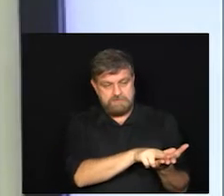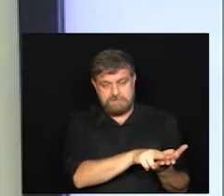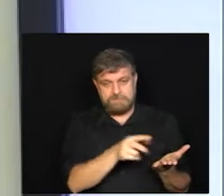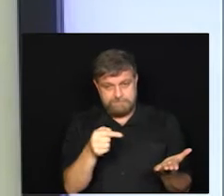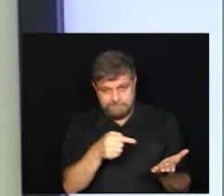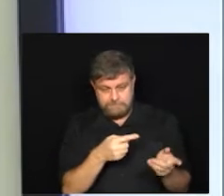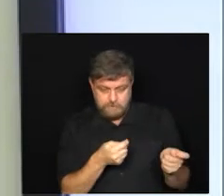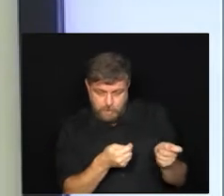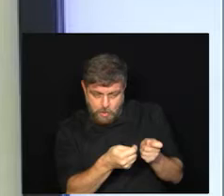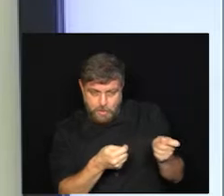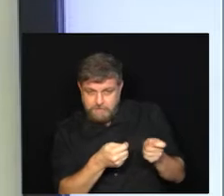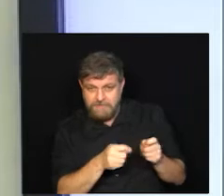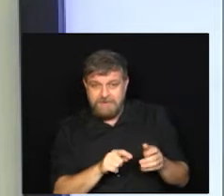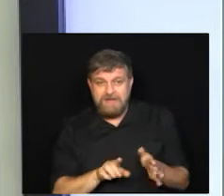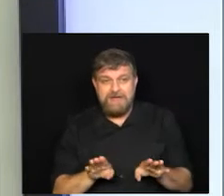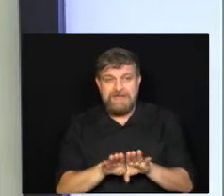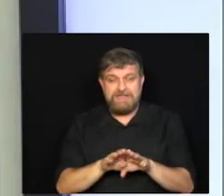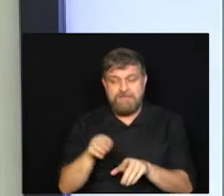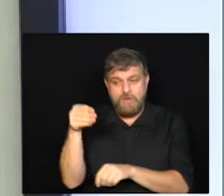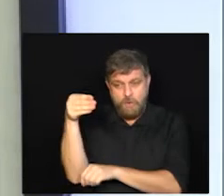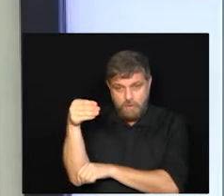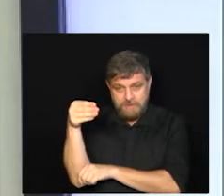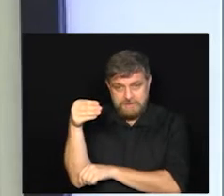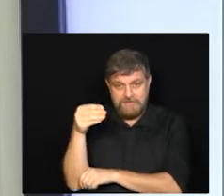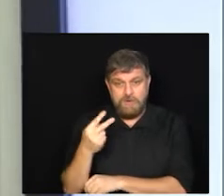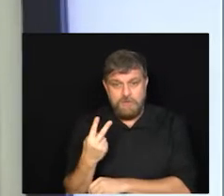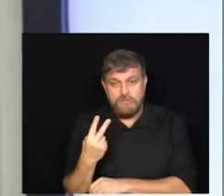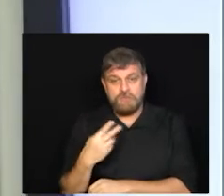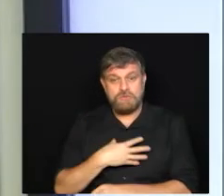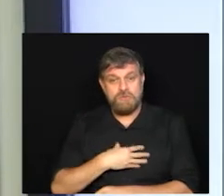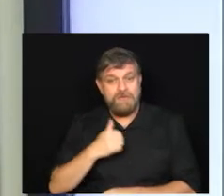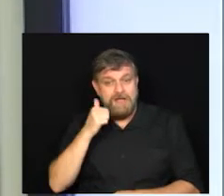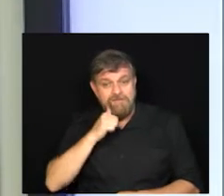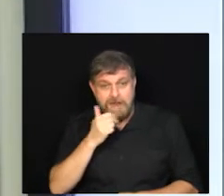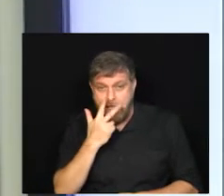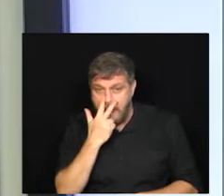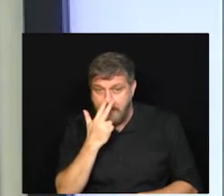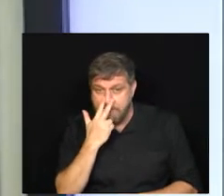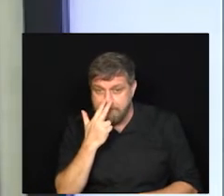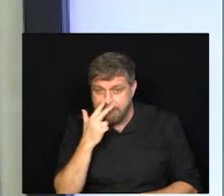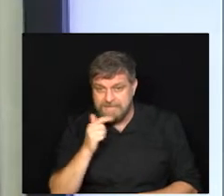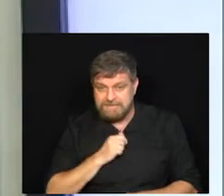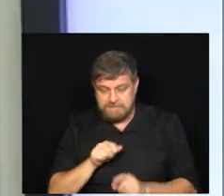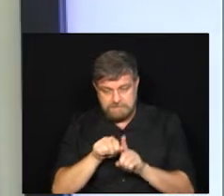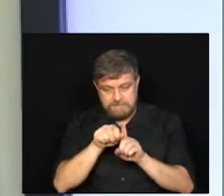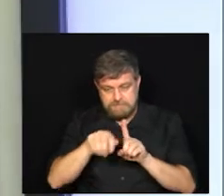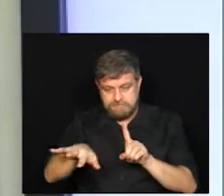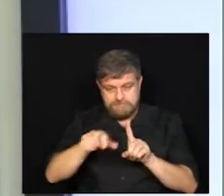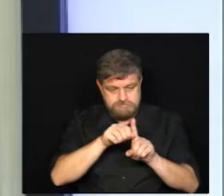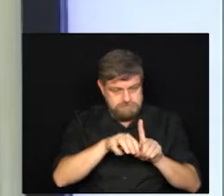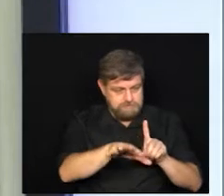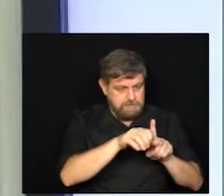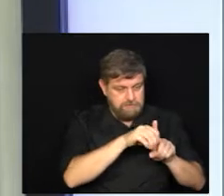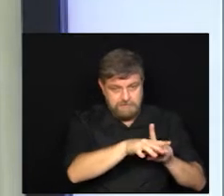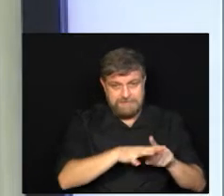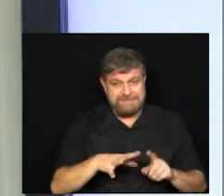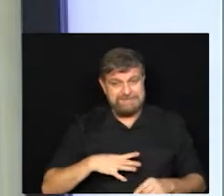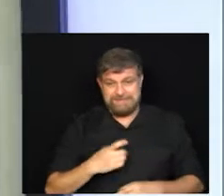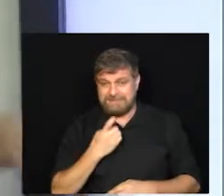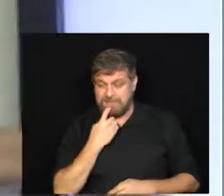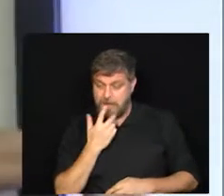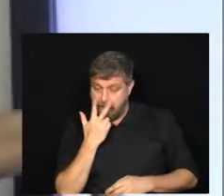nós monitoramos o hotel que as 2 filhas ficaram internadas e pareceu que não tinha tido transmissão em